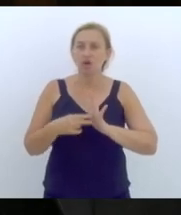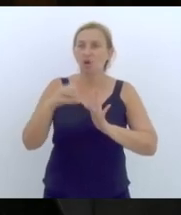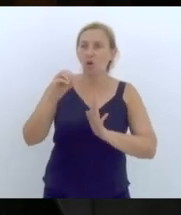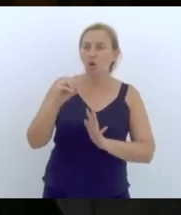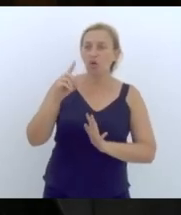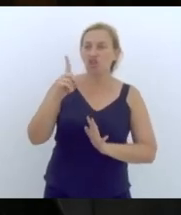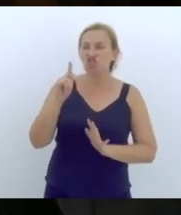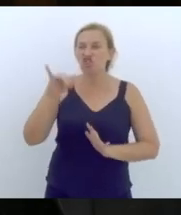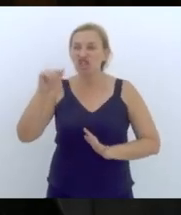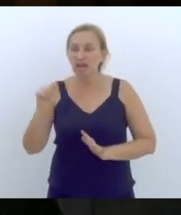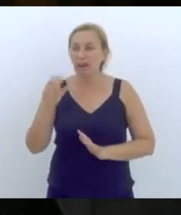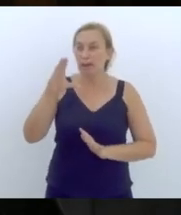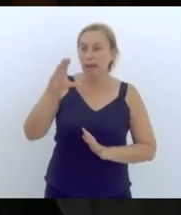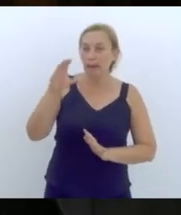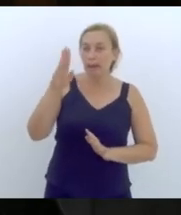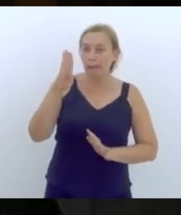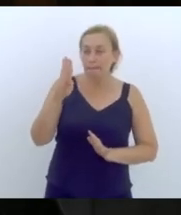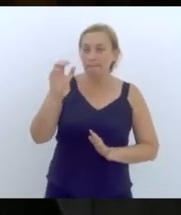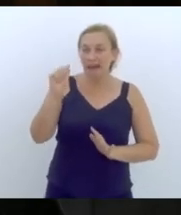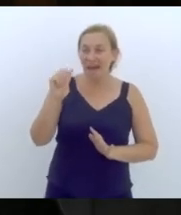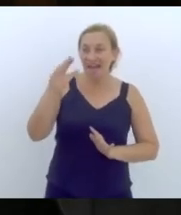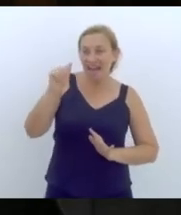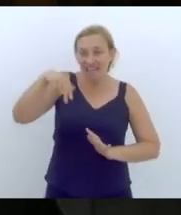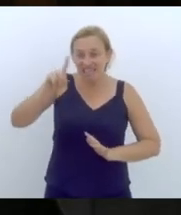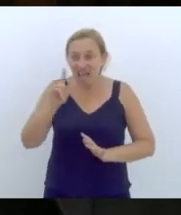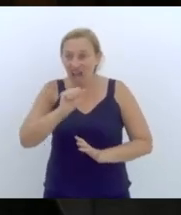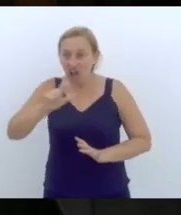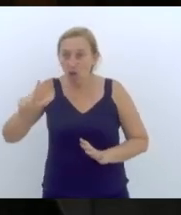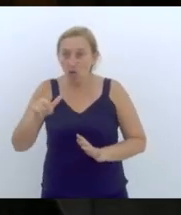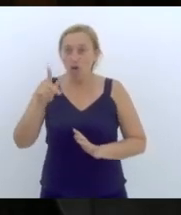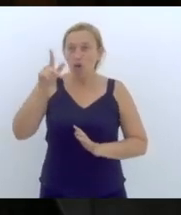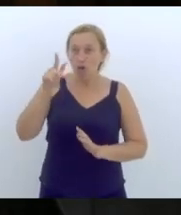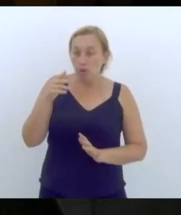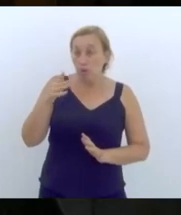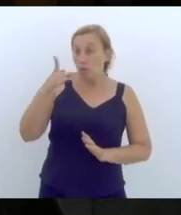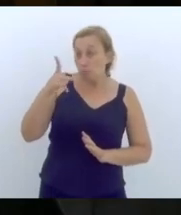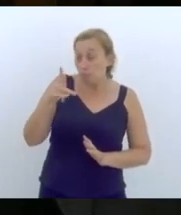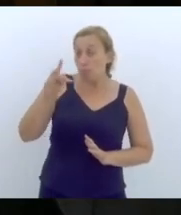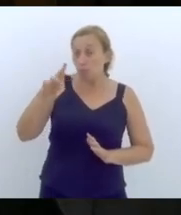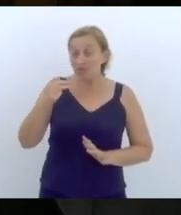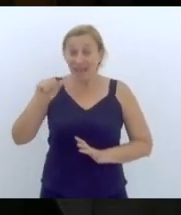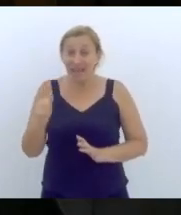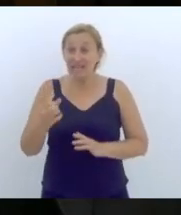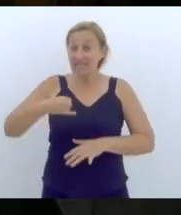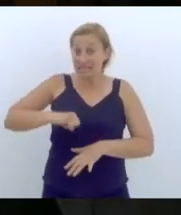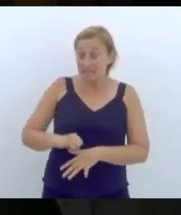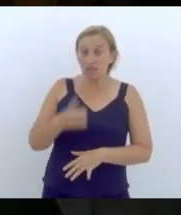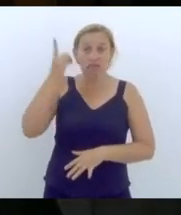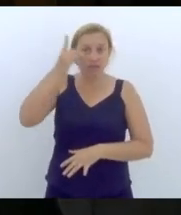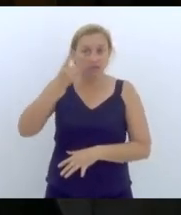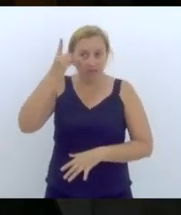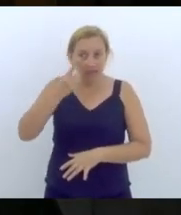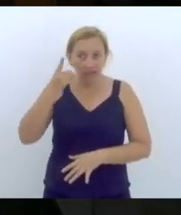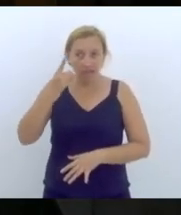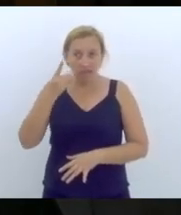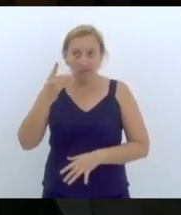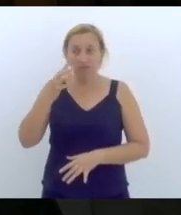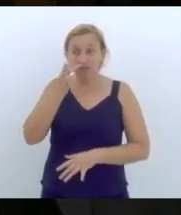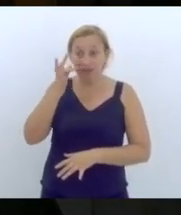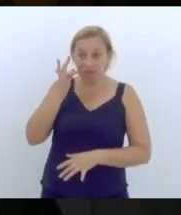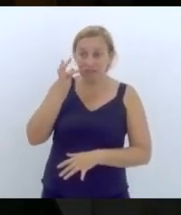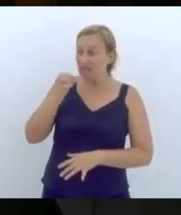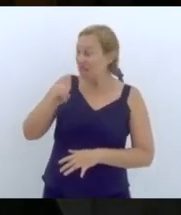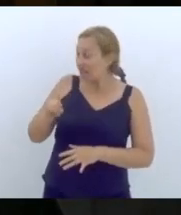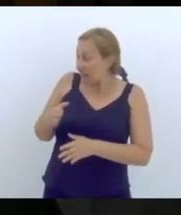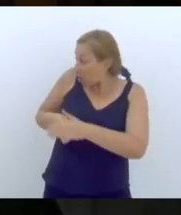orgia, bacanal, putaria. Se o deputado Flávio Serafini está acostumado a frequentar esse tipo de ambiente, que ele continue